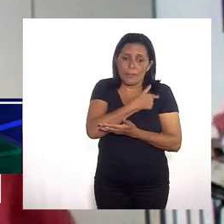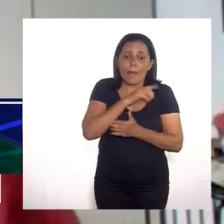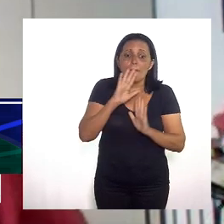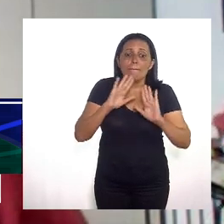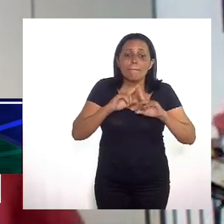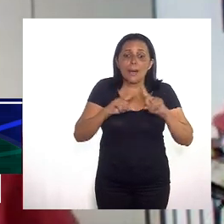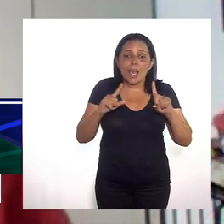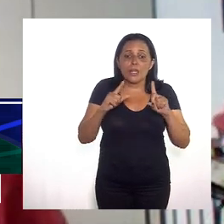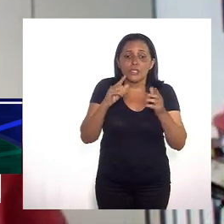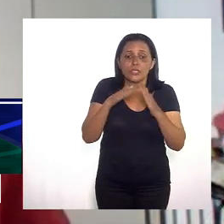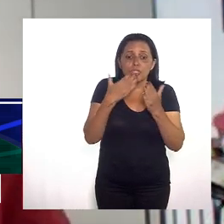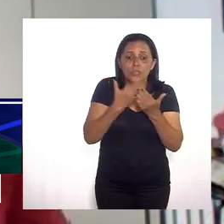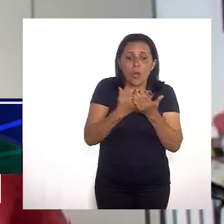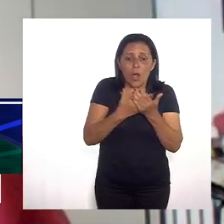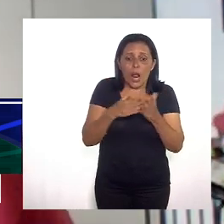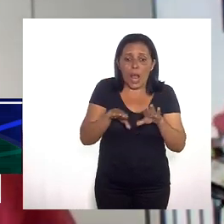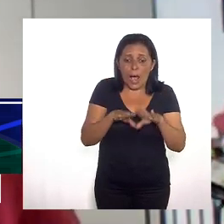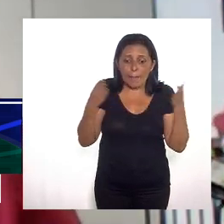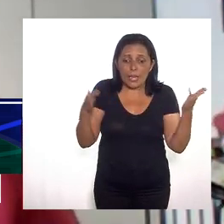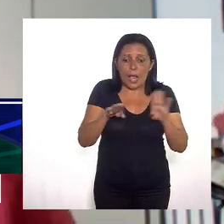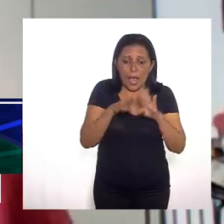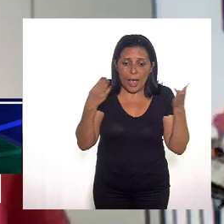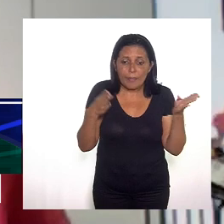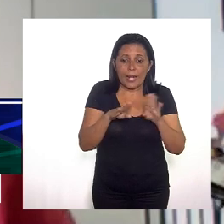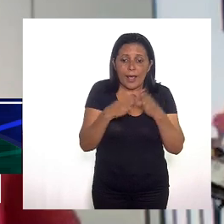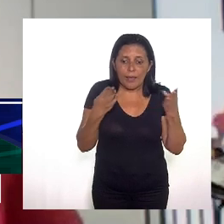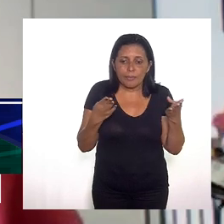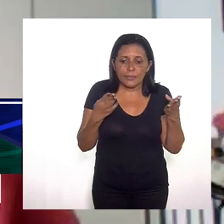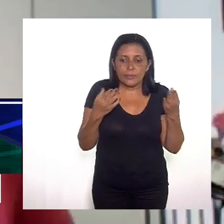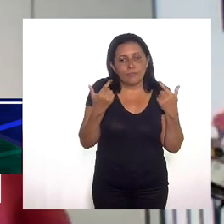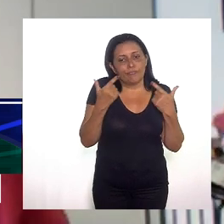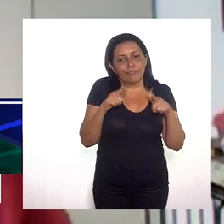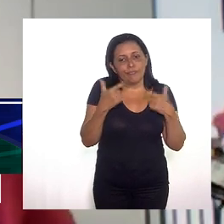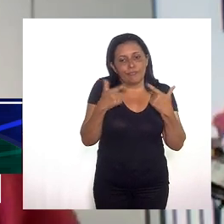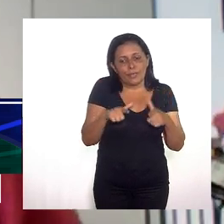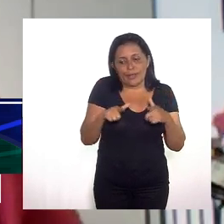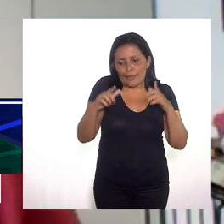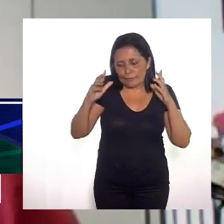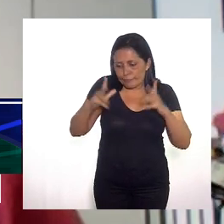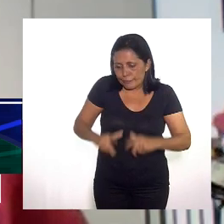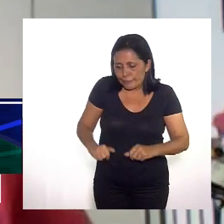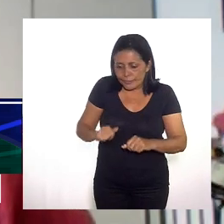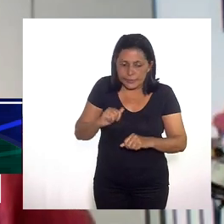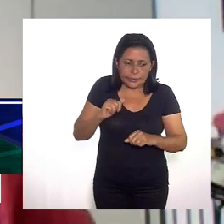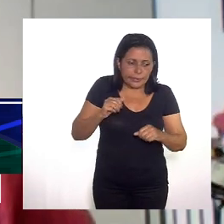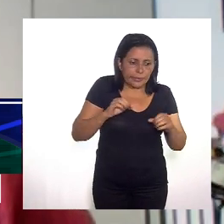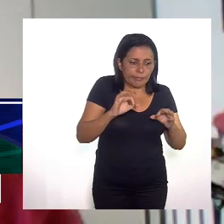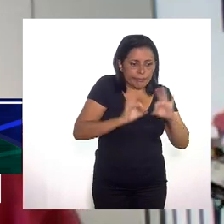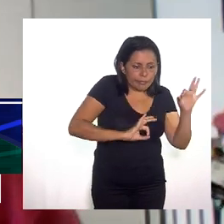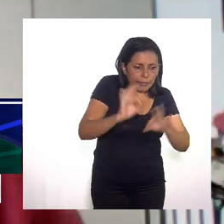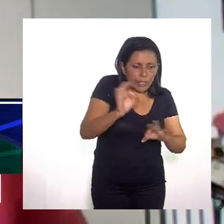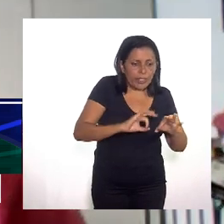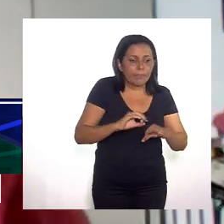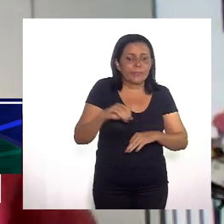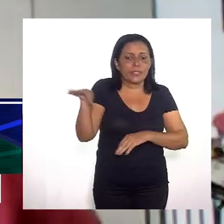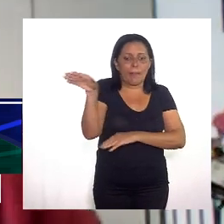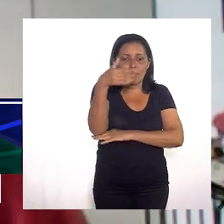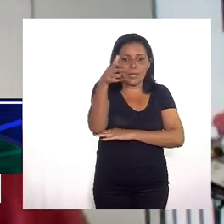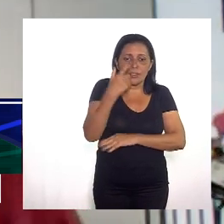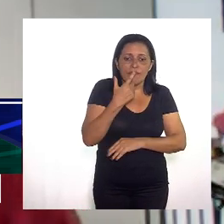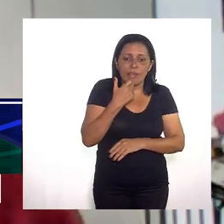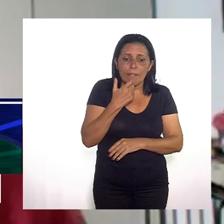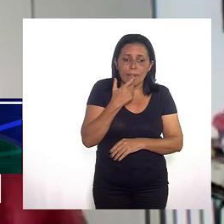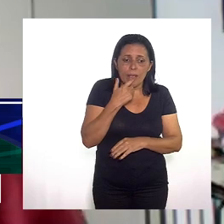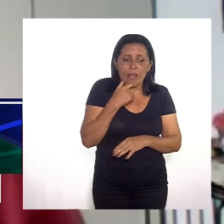foram reabrindo, sem nenhuma condição sanitária, cidade ainda em bandeira vermelha, com altos índices